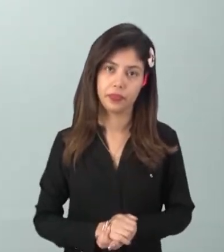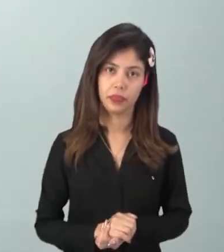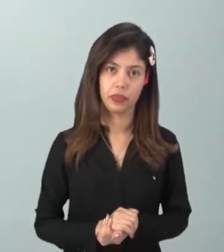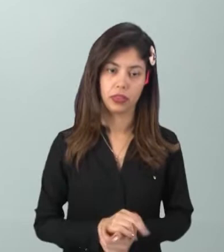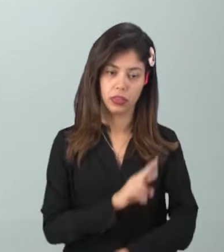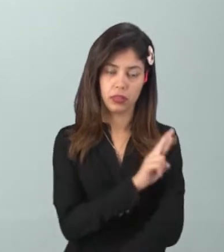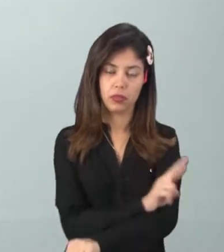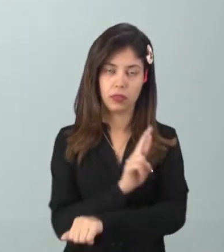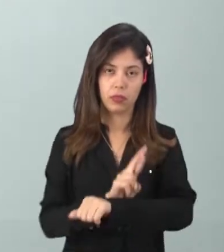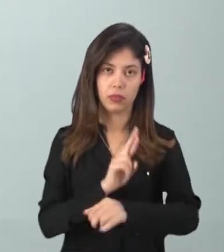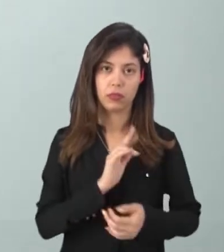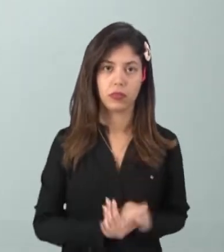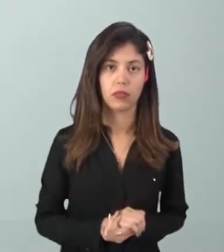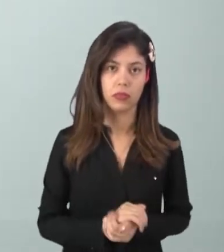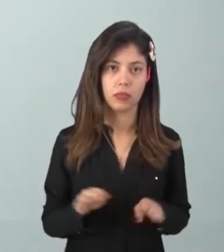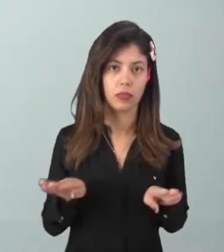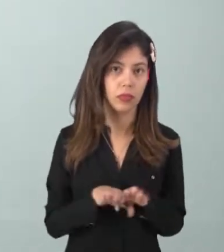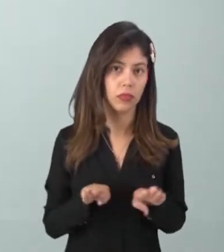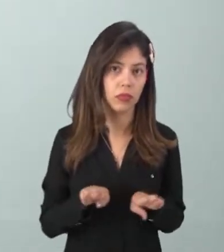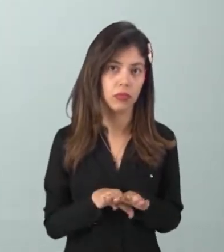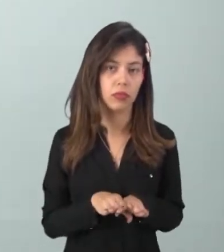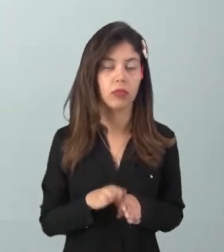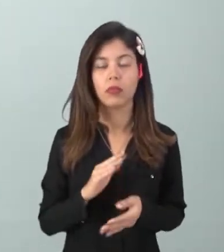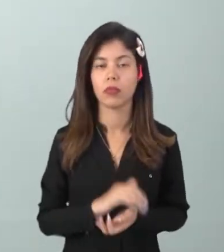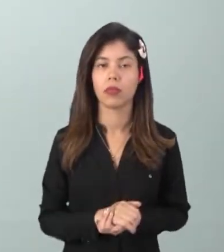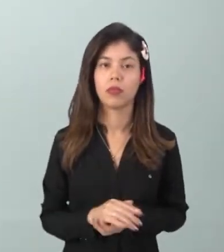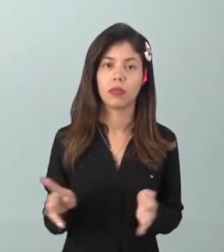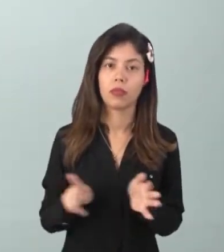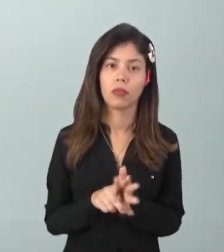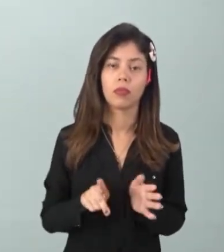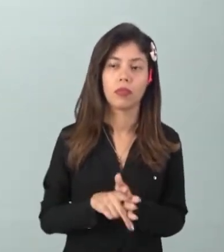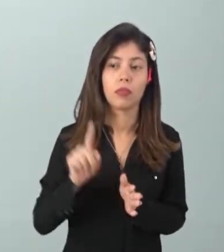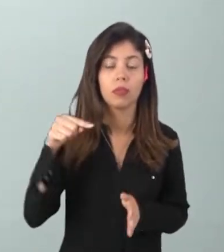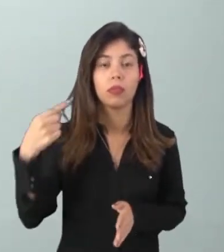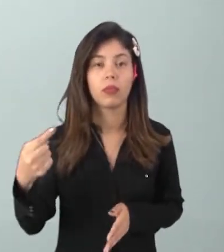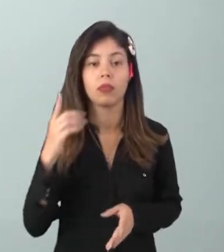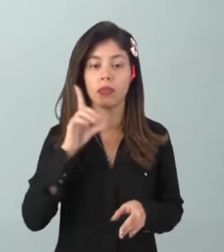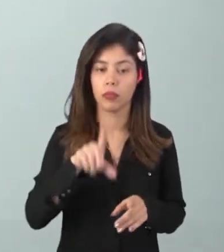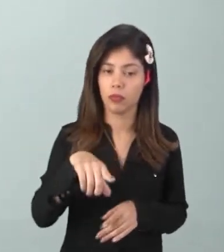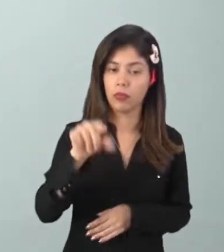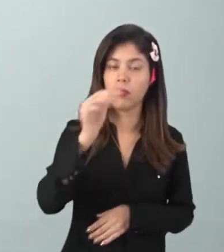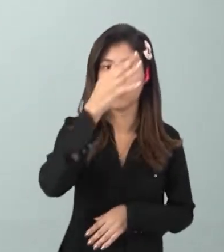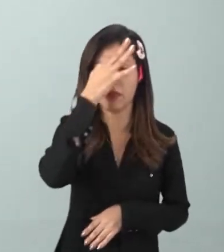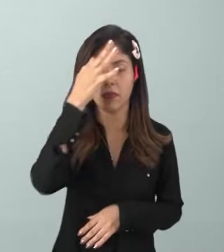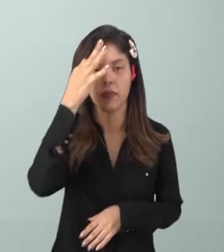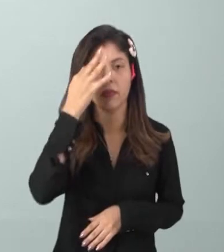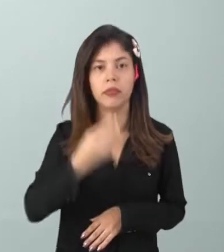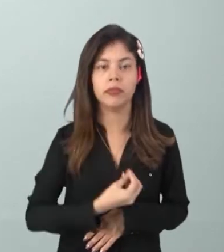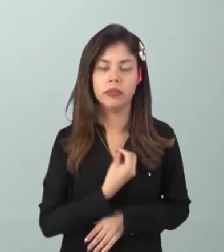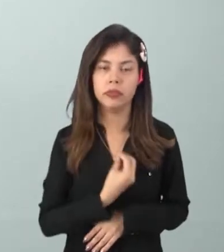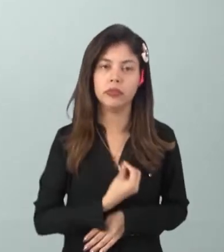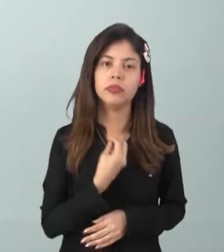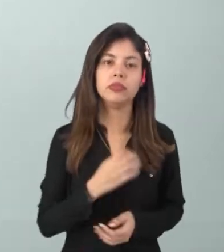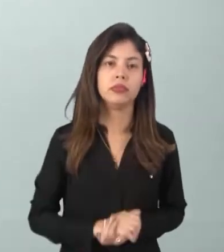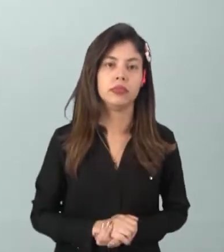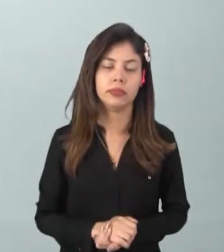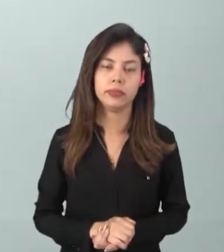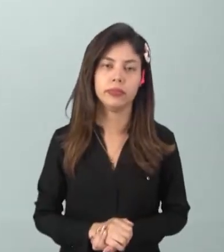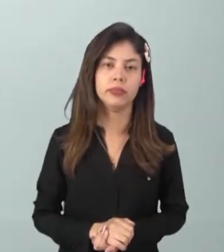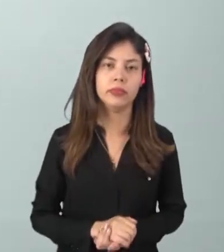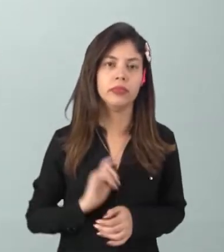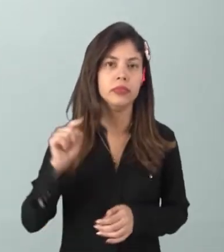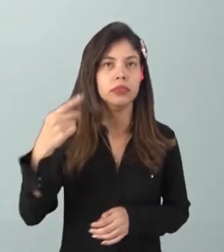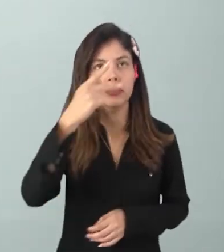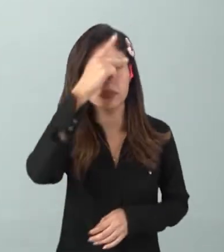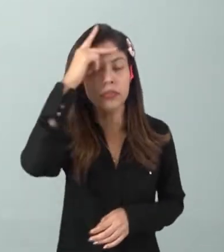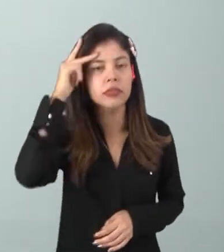das religiões e também a concepção daqueles que escolhem ter uma filosofia de vida. Que filosofia de vida é